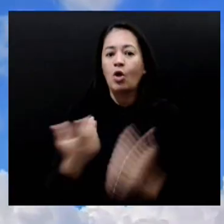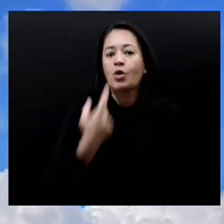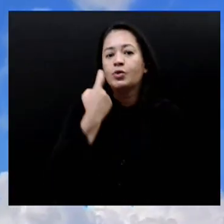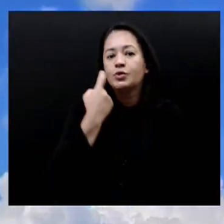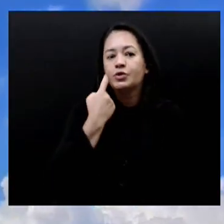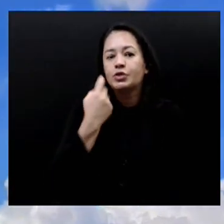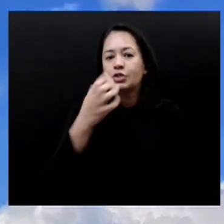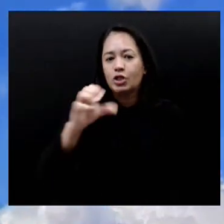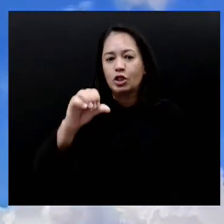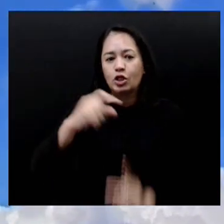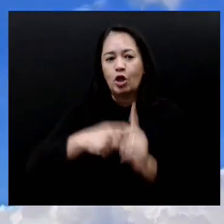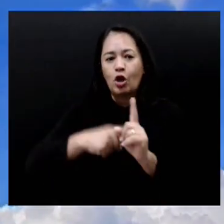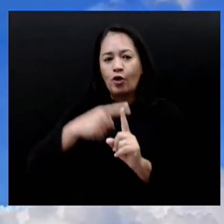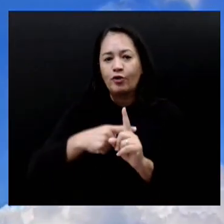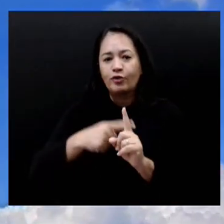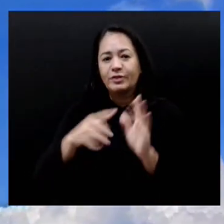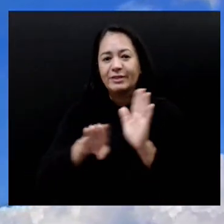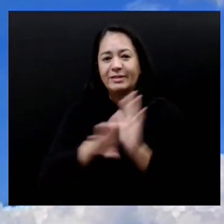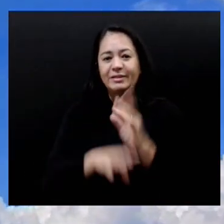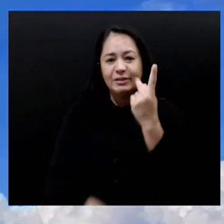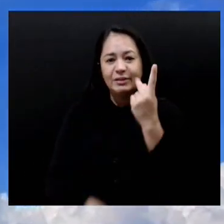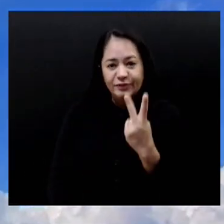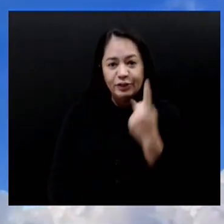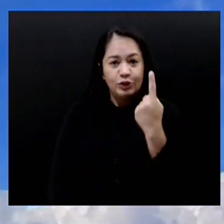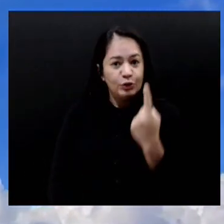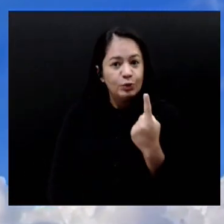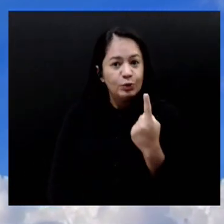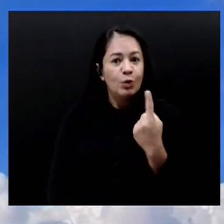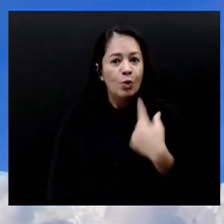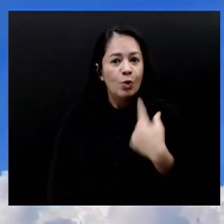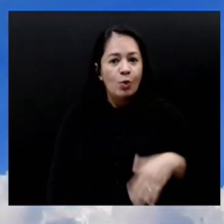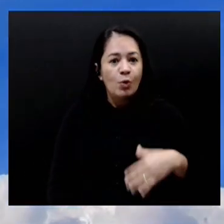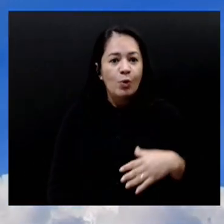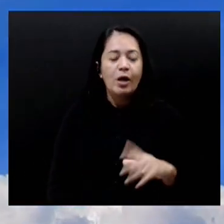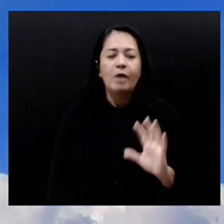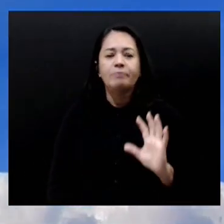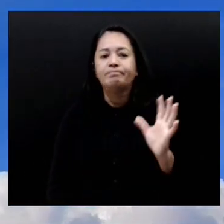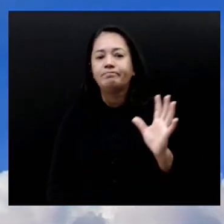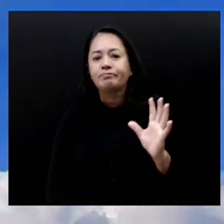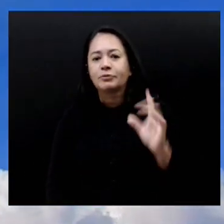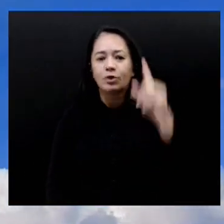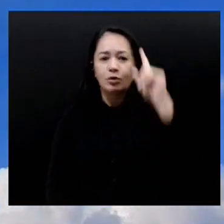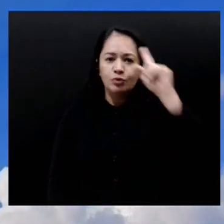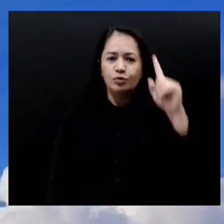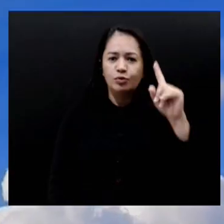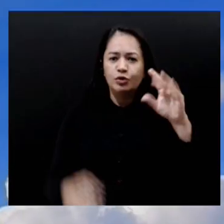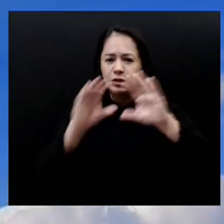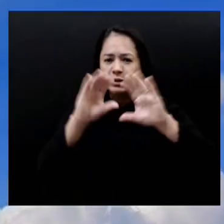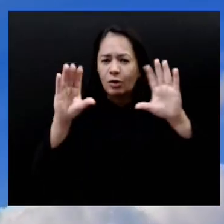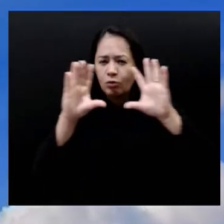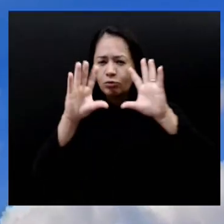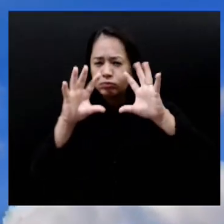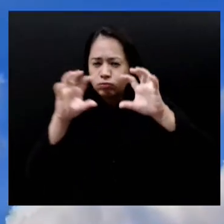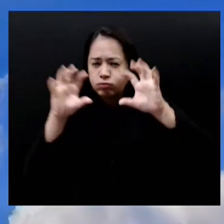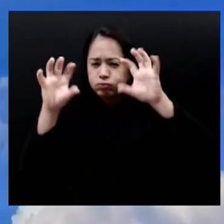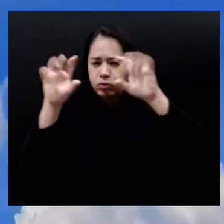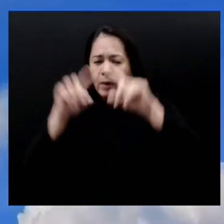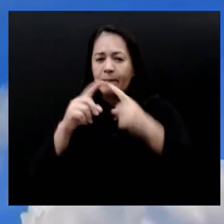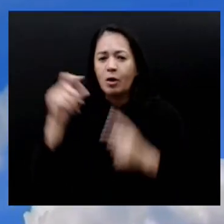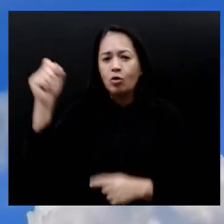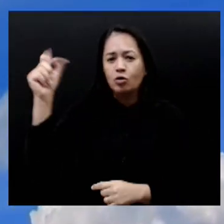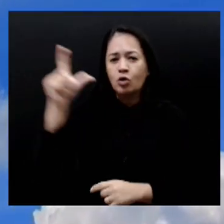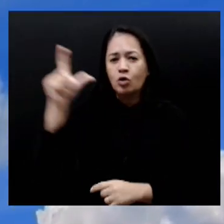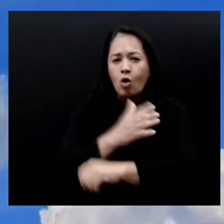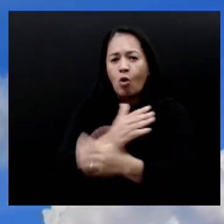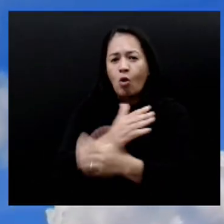máxima 21, né? Nós temos aí um dia de céu nublado, mas o sol vai aparecer à tarde, sem